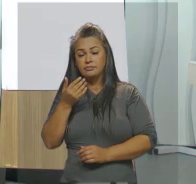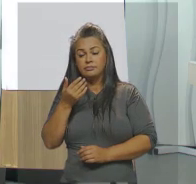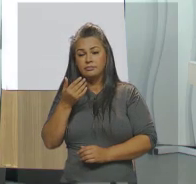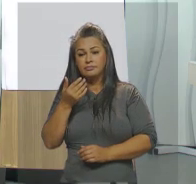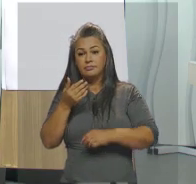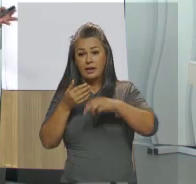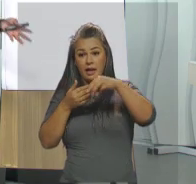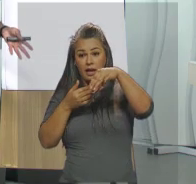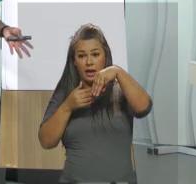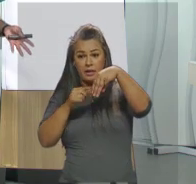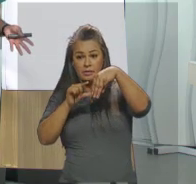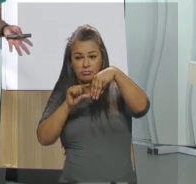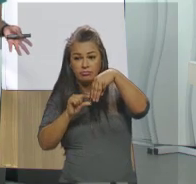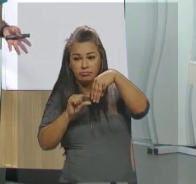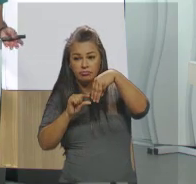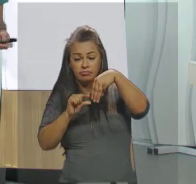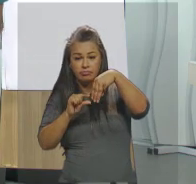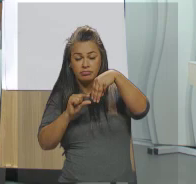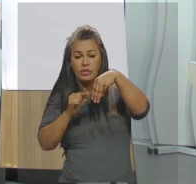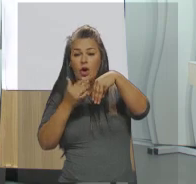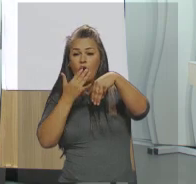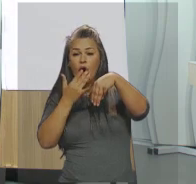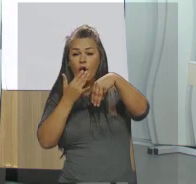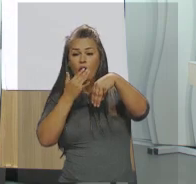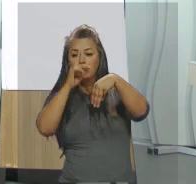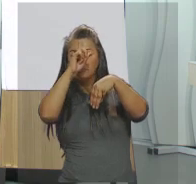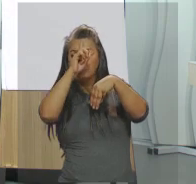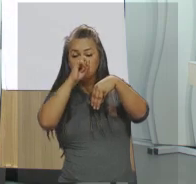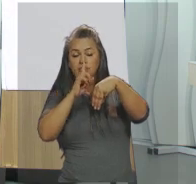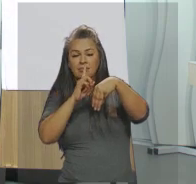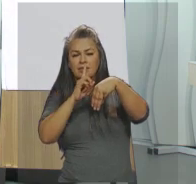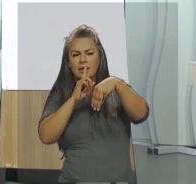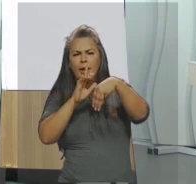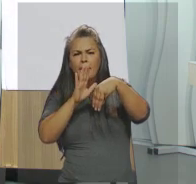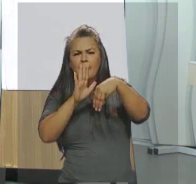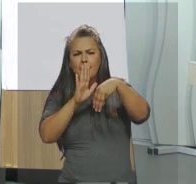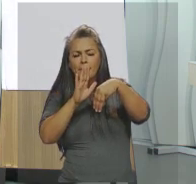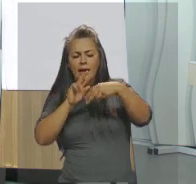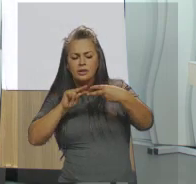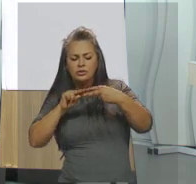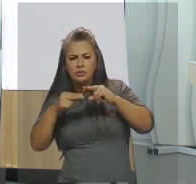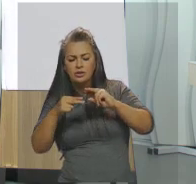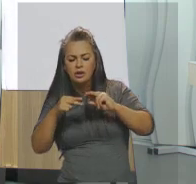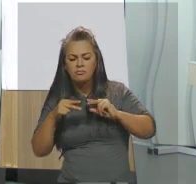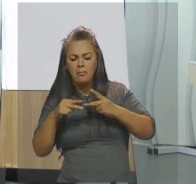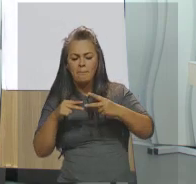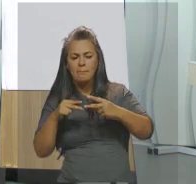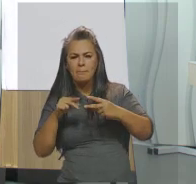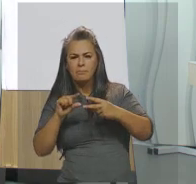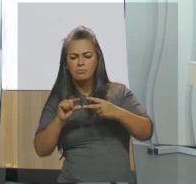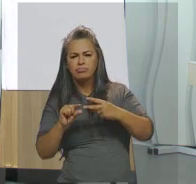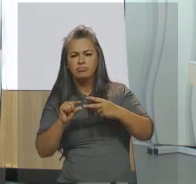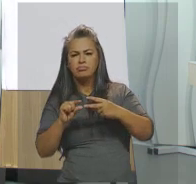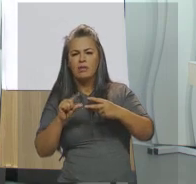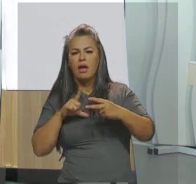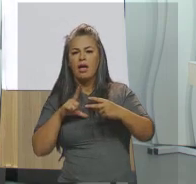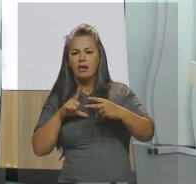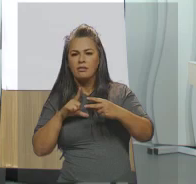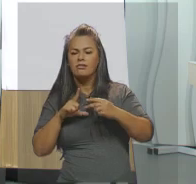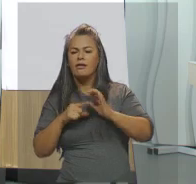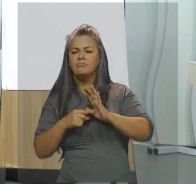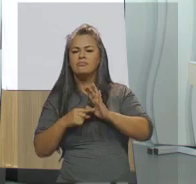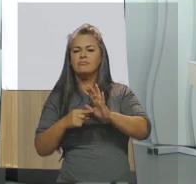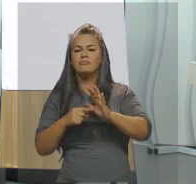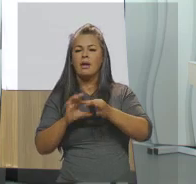Mzinho, cor amarela, só que o Pzinho vai deixar que a cor marrom apareça.